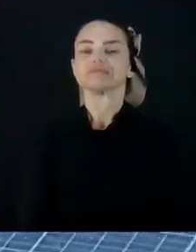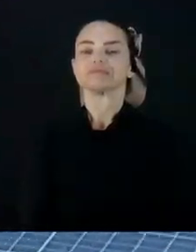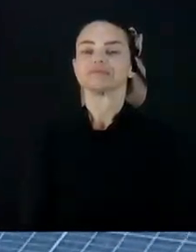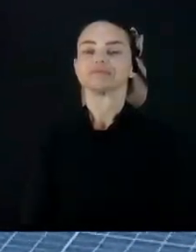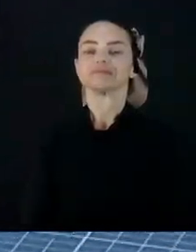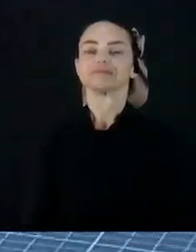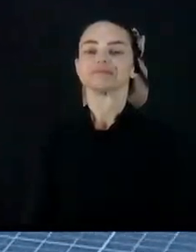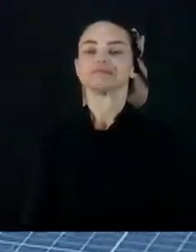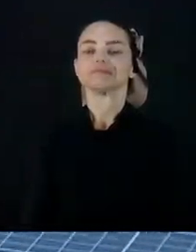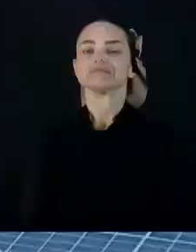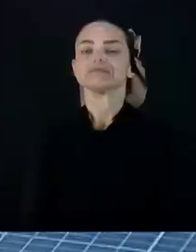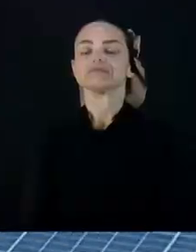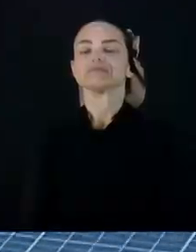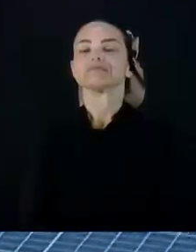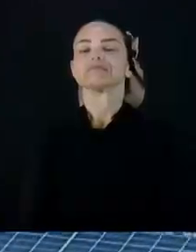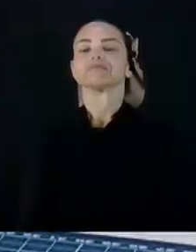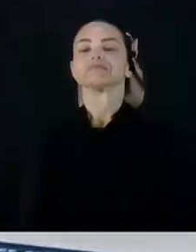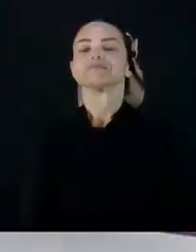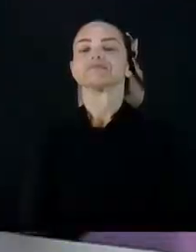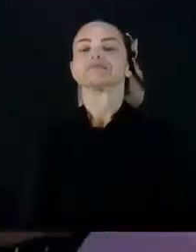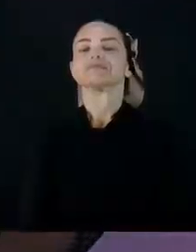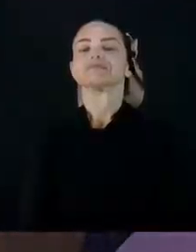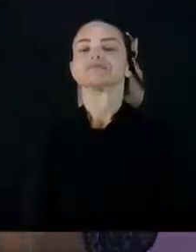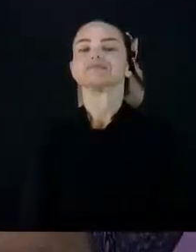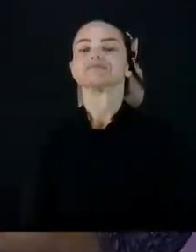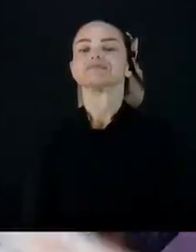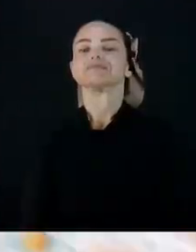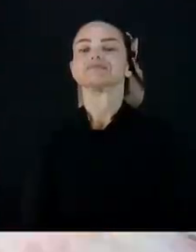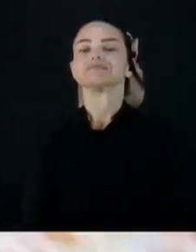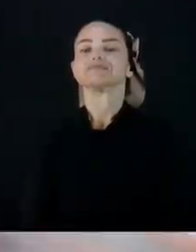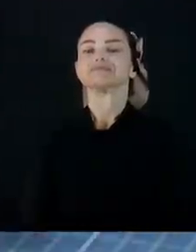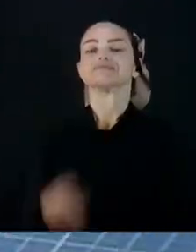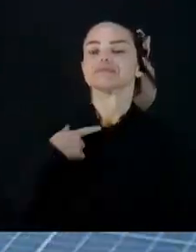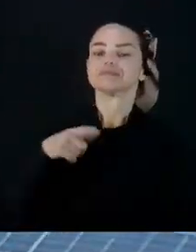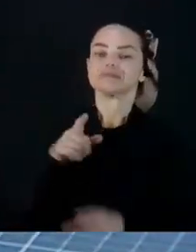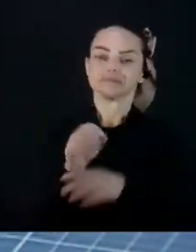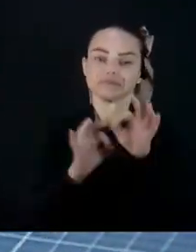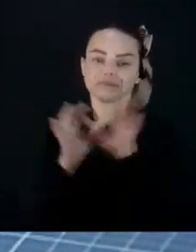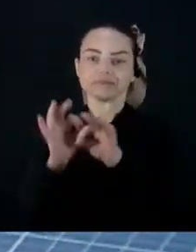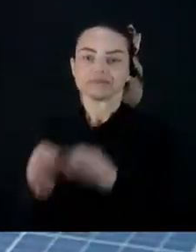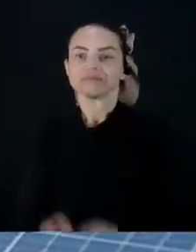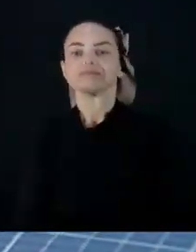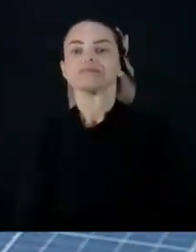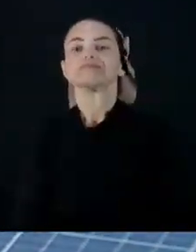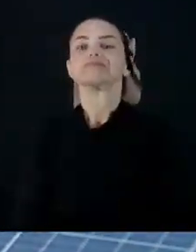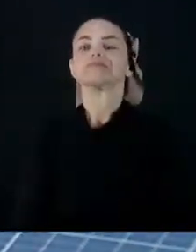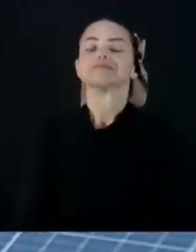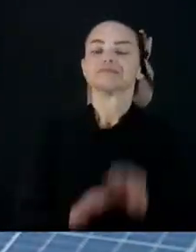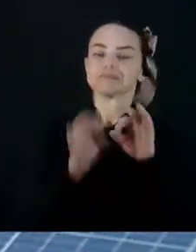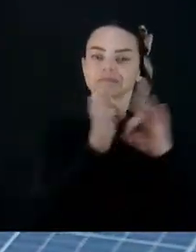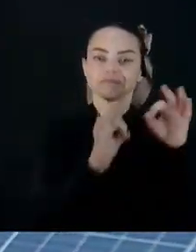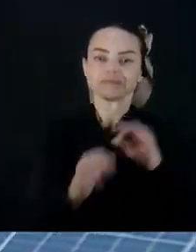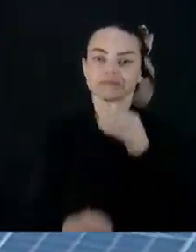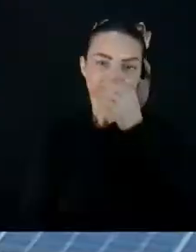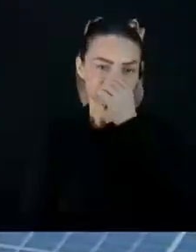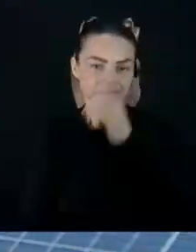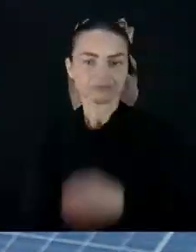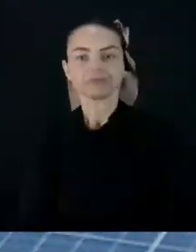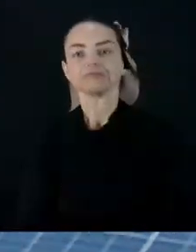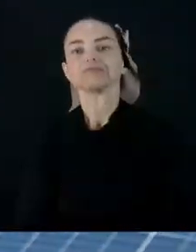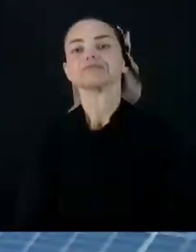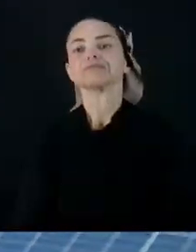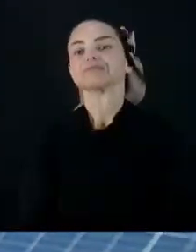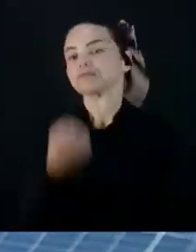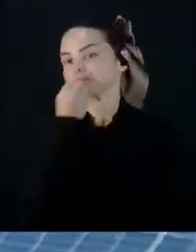Nesse momento, se vocês quiserem passar o saquinho pra deixar ele todo ajeitadinho aqui, é bom passar, tá?